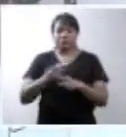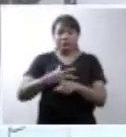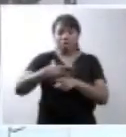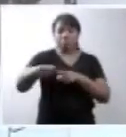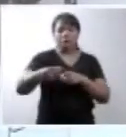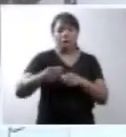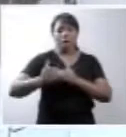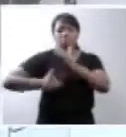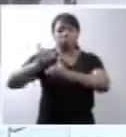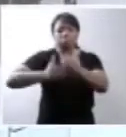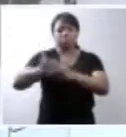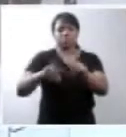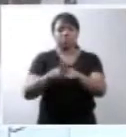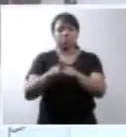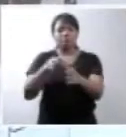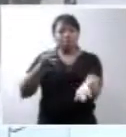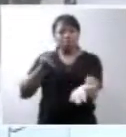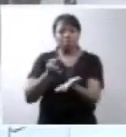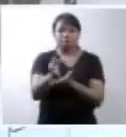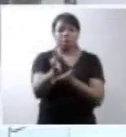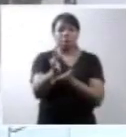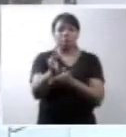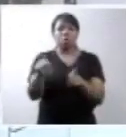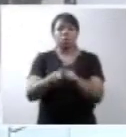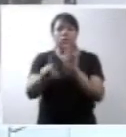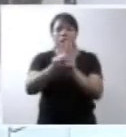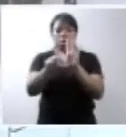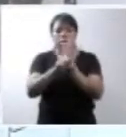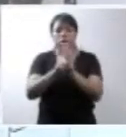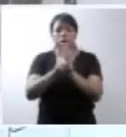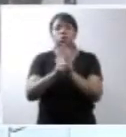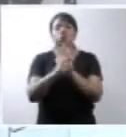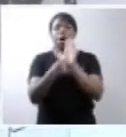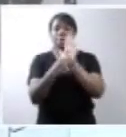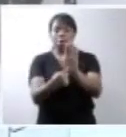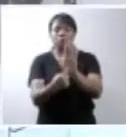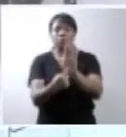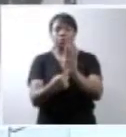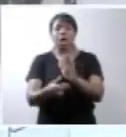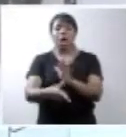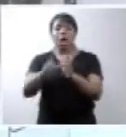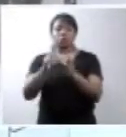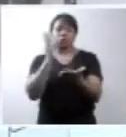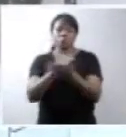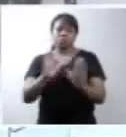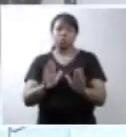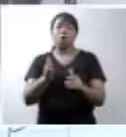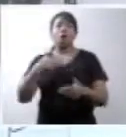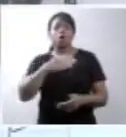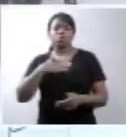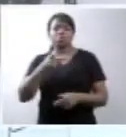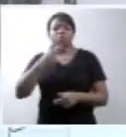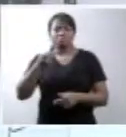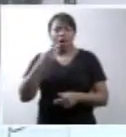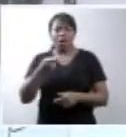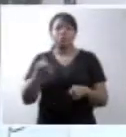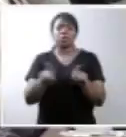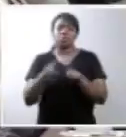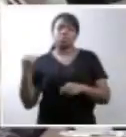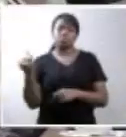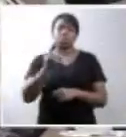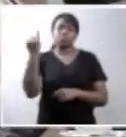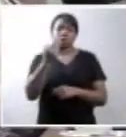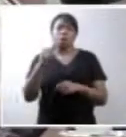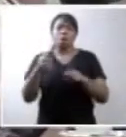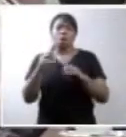avançar muito para ser fiel ao que a sua legislação já prevê. Antes de encerrarmos, gostaríamos de ratificar a importância